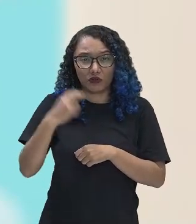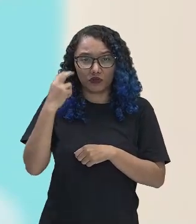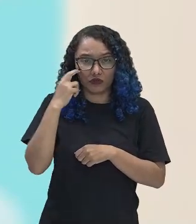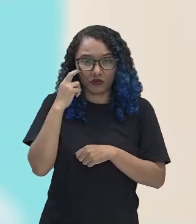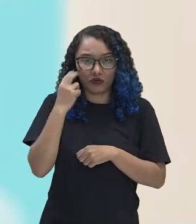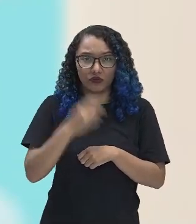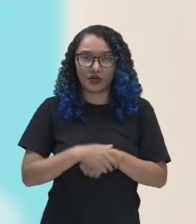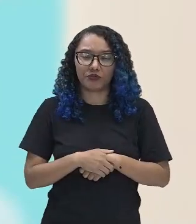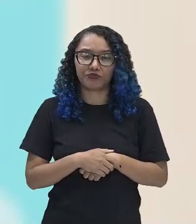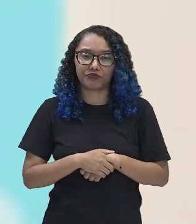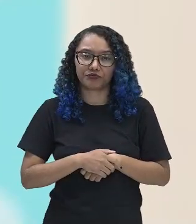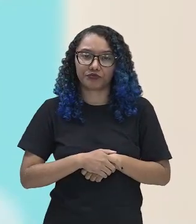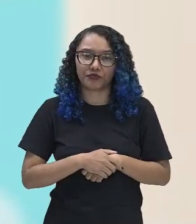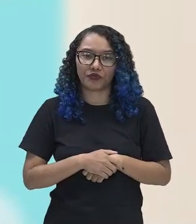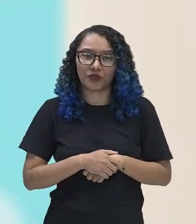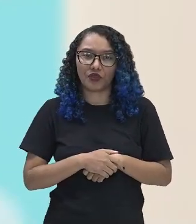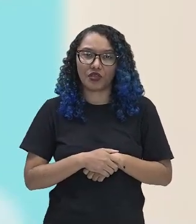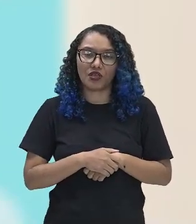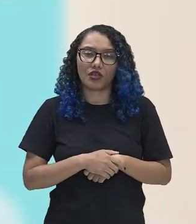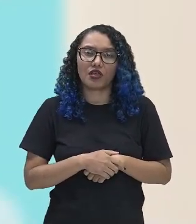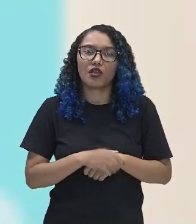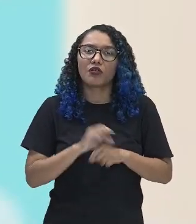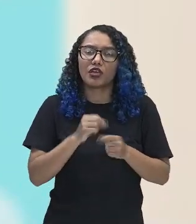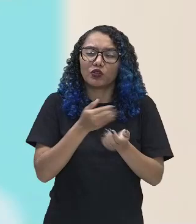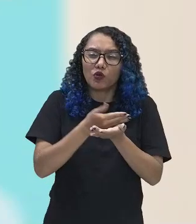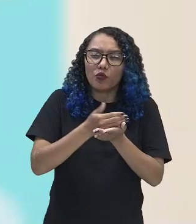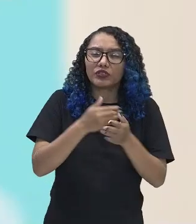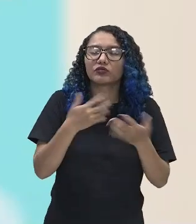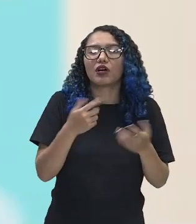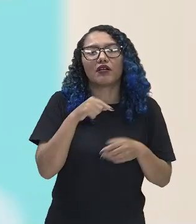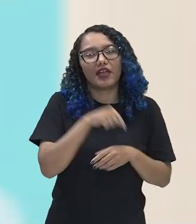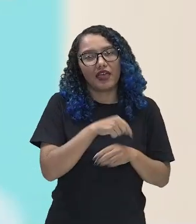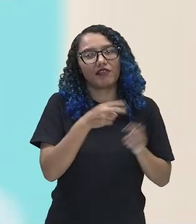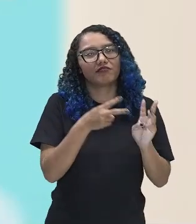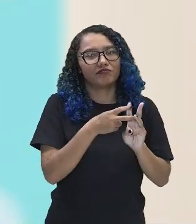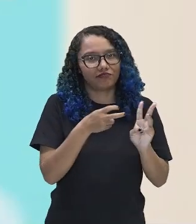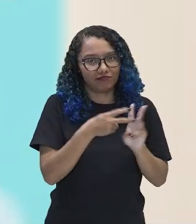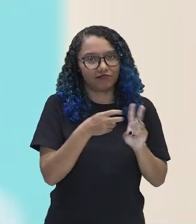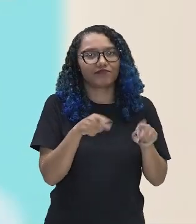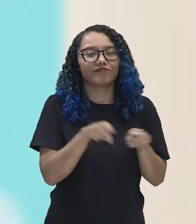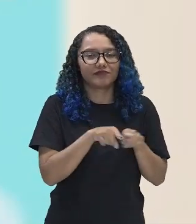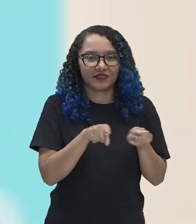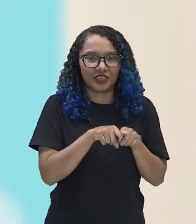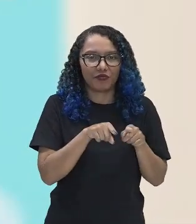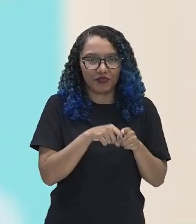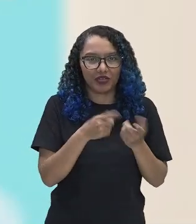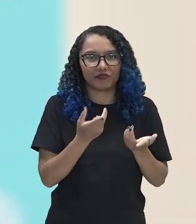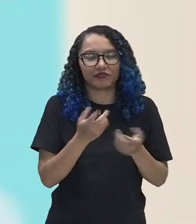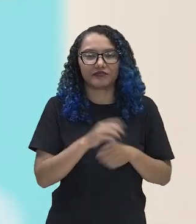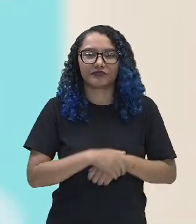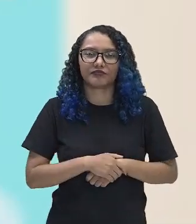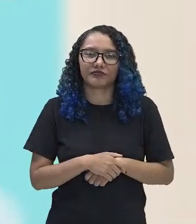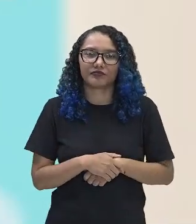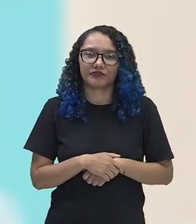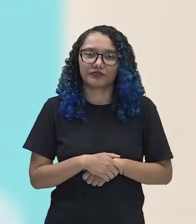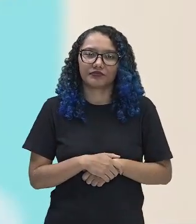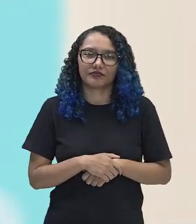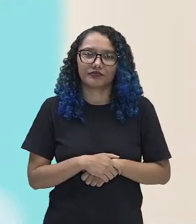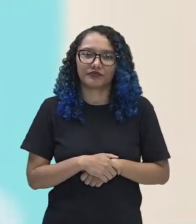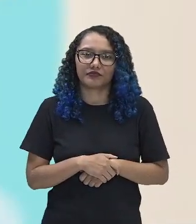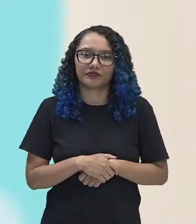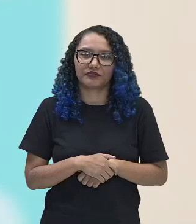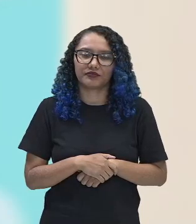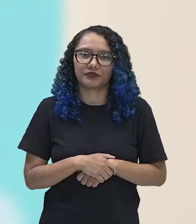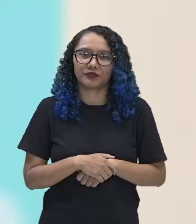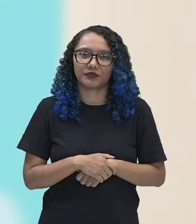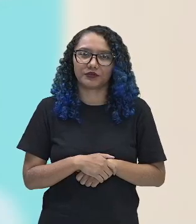lá do início, a cultura indígena, gente. Então serve como preservação da memória. Além disso, eu acredito que a